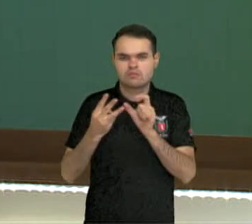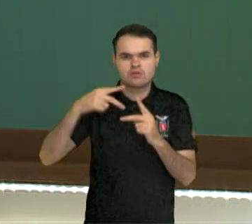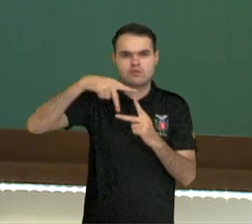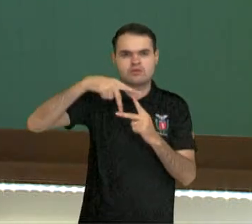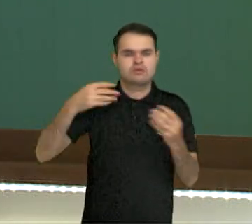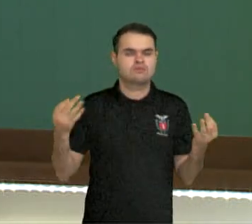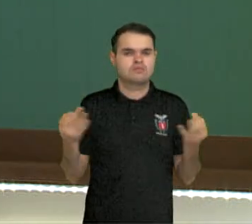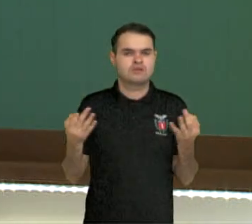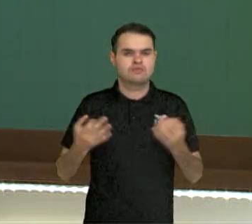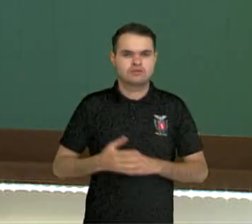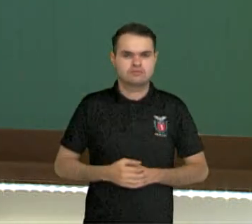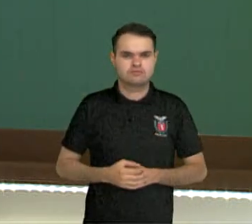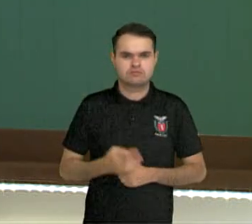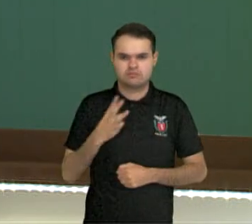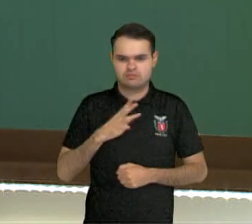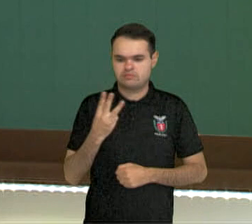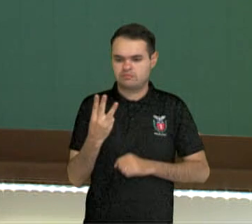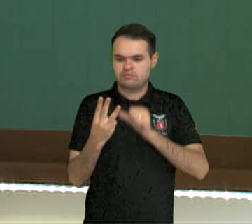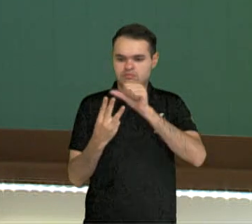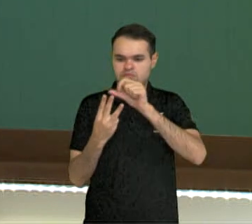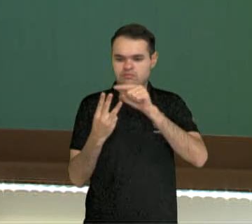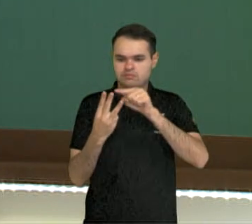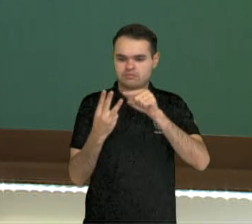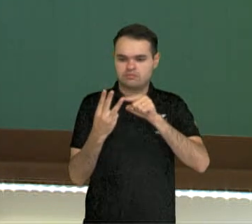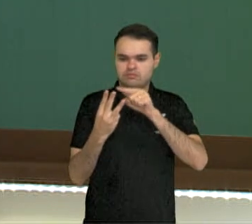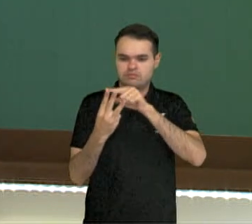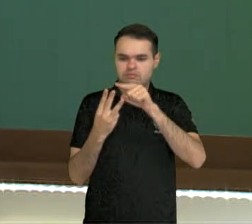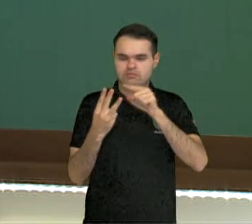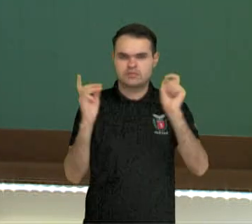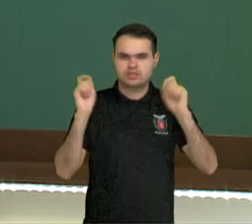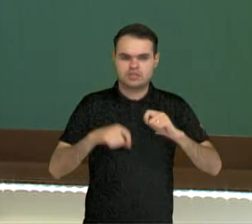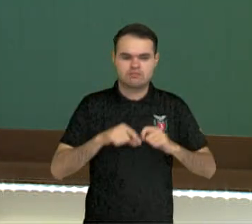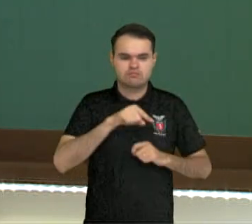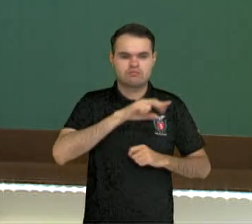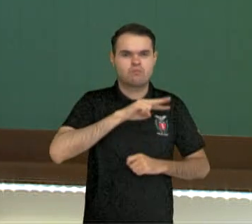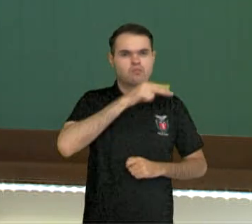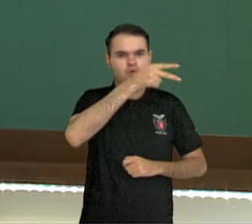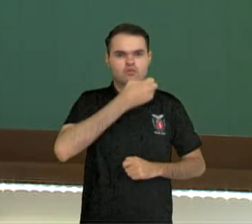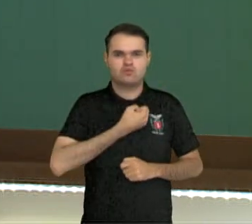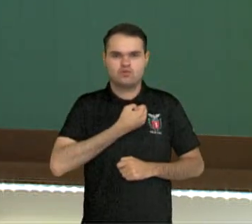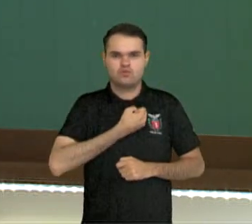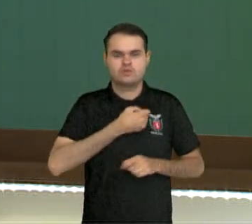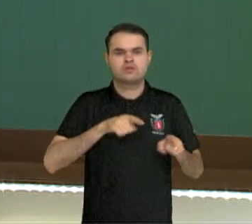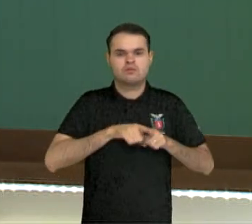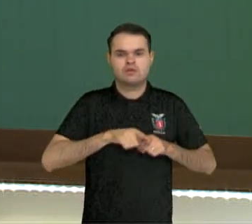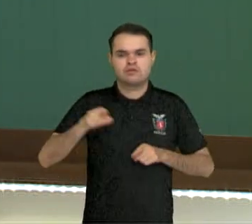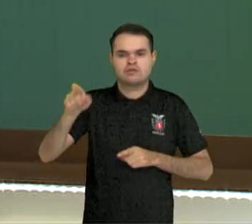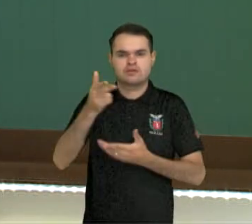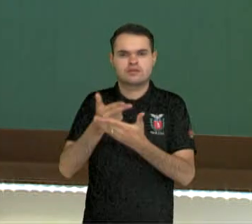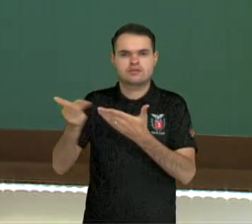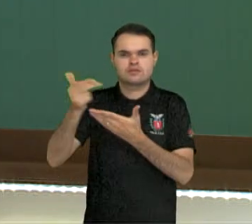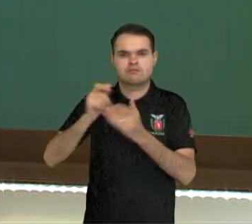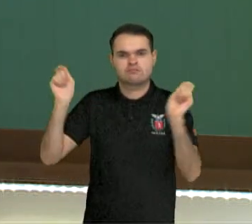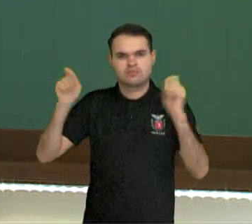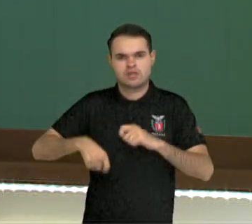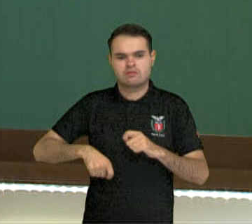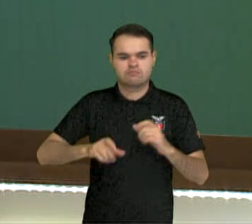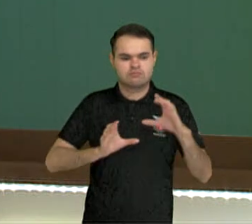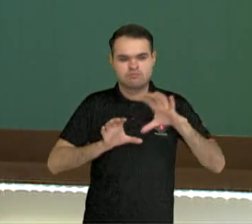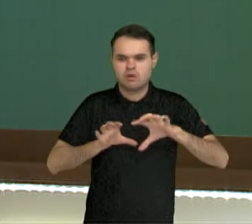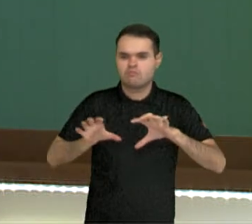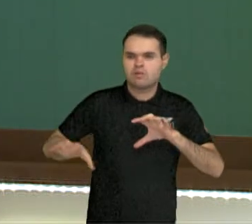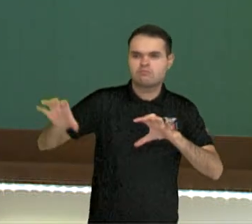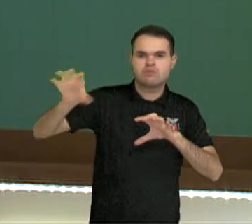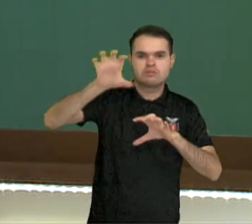perfeito. 3 termos que eu consigo escrever na forma de potência de um número. E também na forma de desenhos, né? Que pode ser o total,